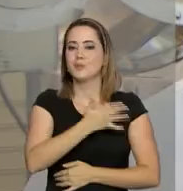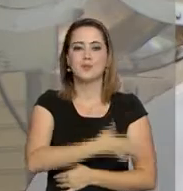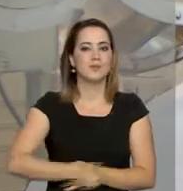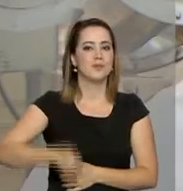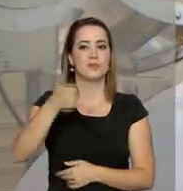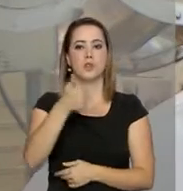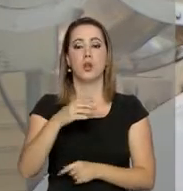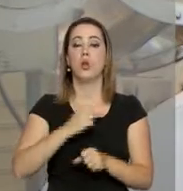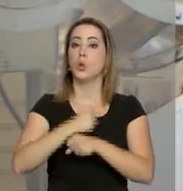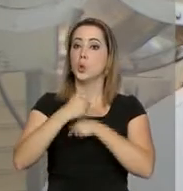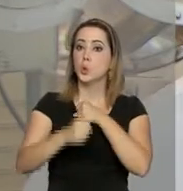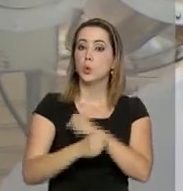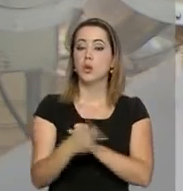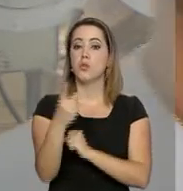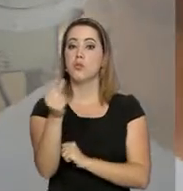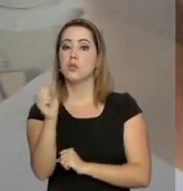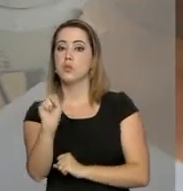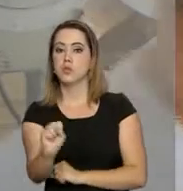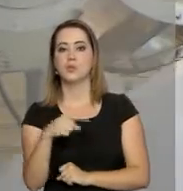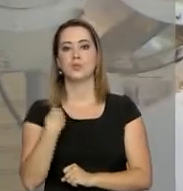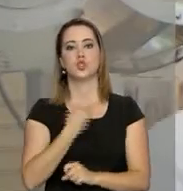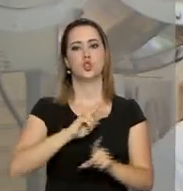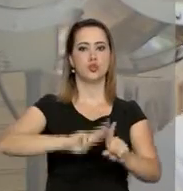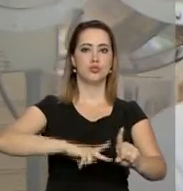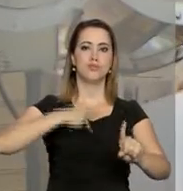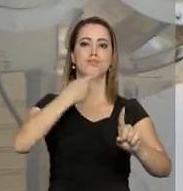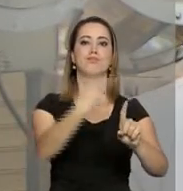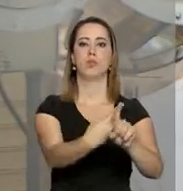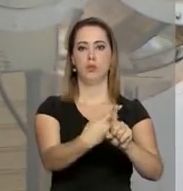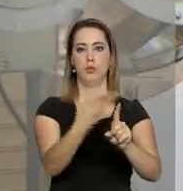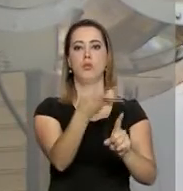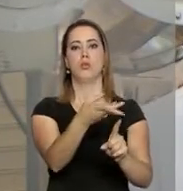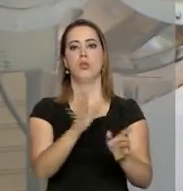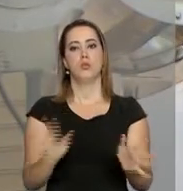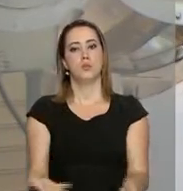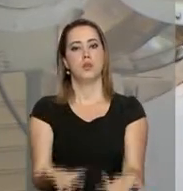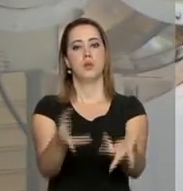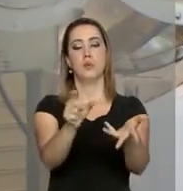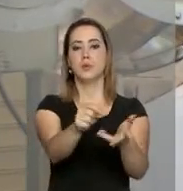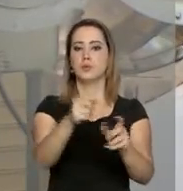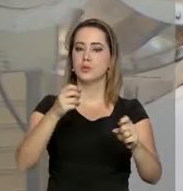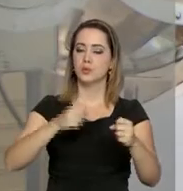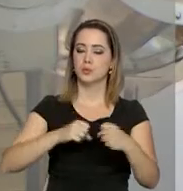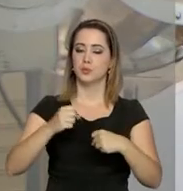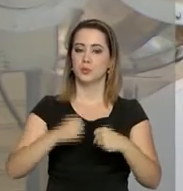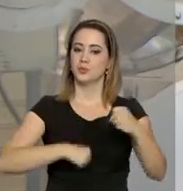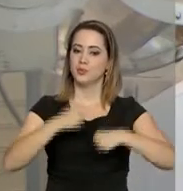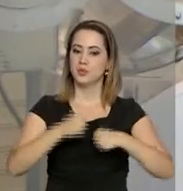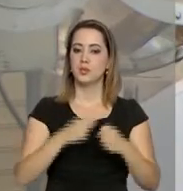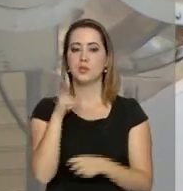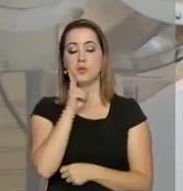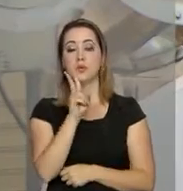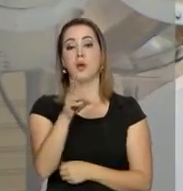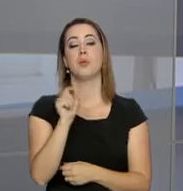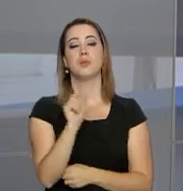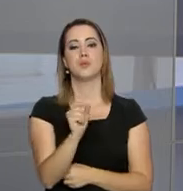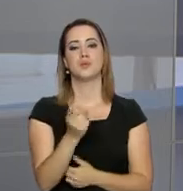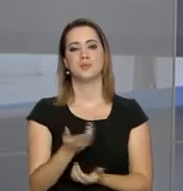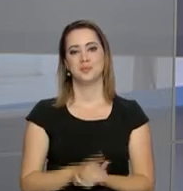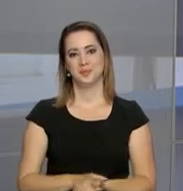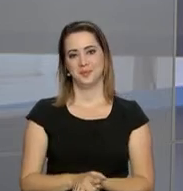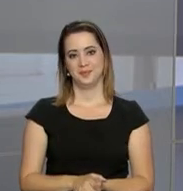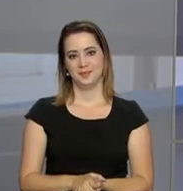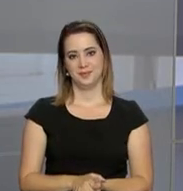2018 a gente ainda dobre essa produção vamos ver como que vai que vai ser um mercado que o mercado vai ditar